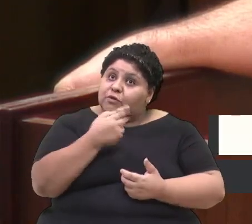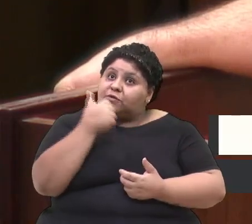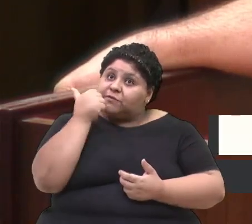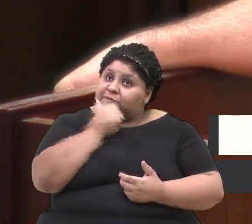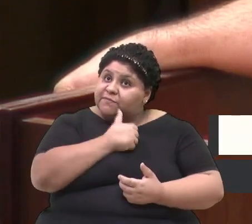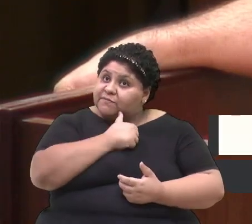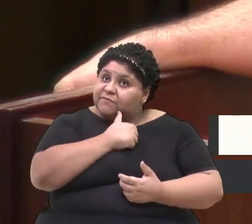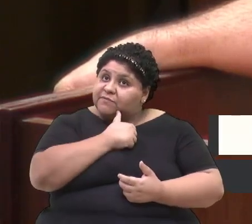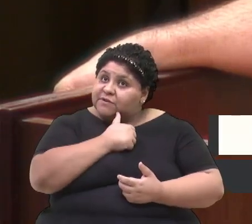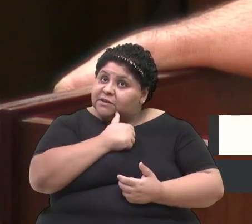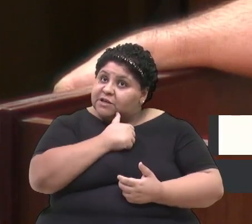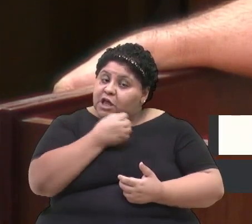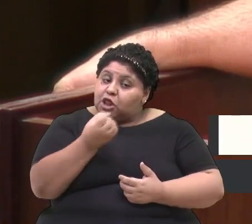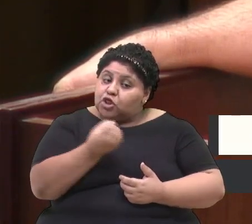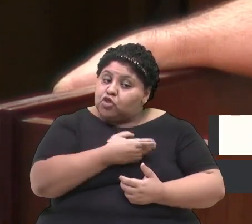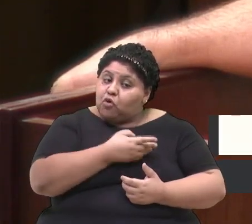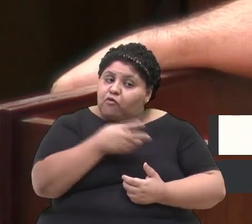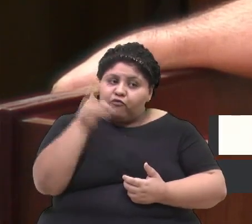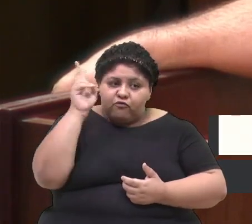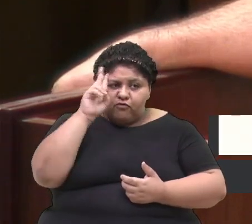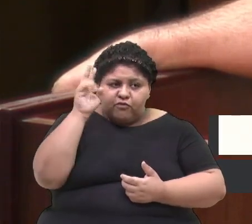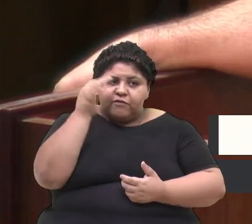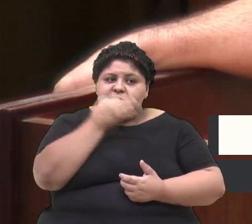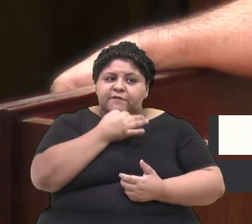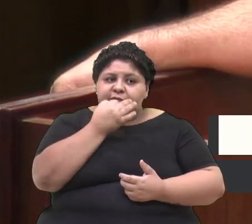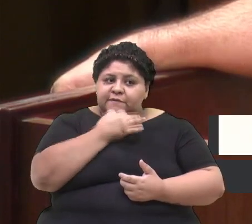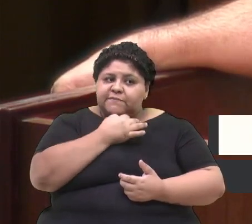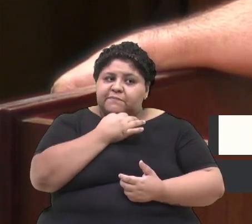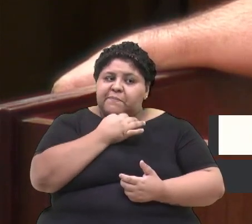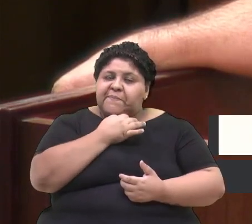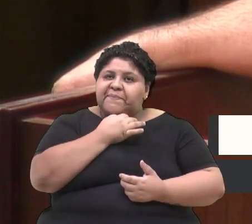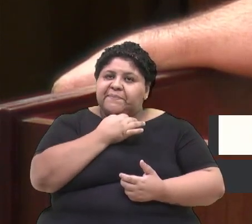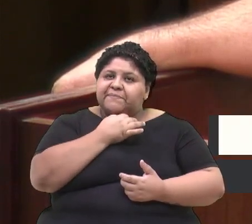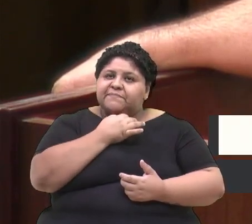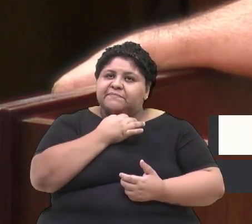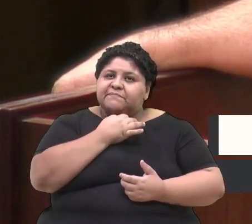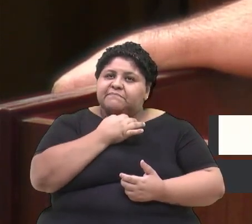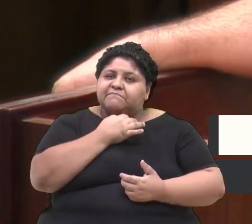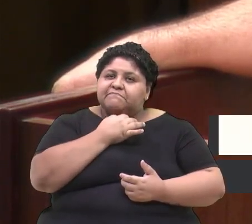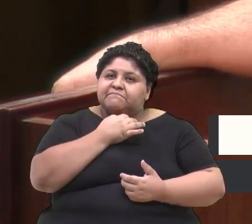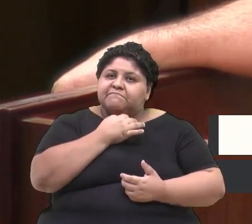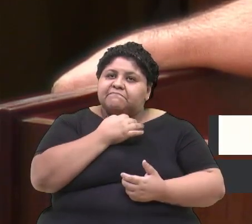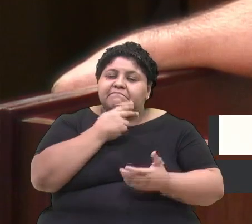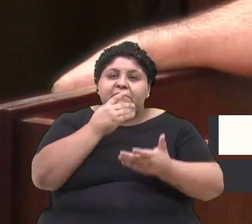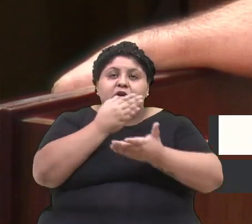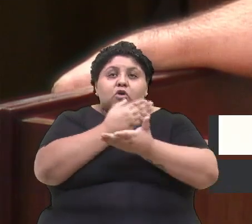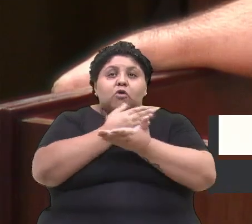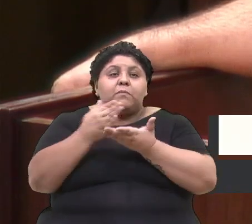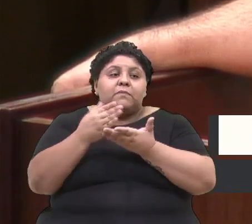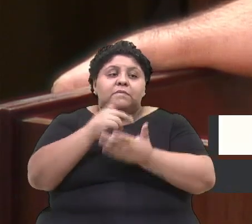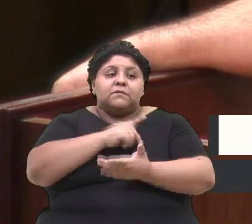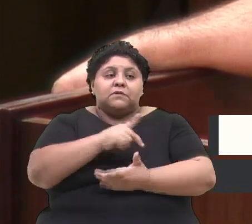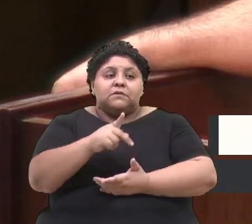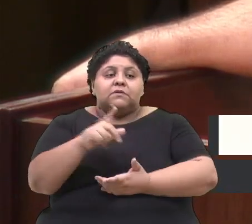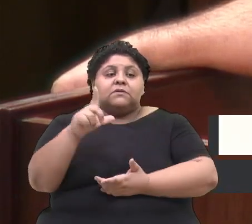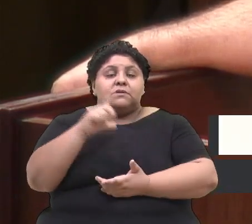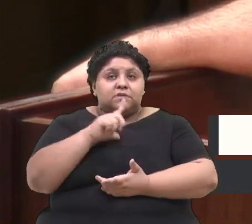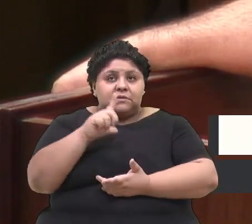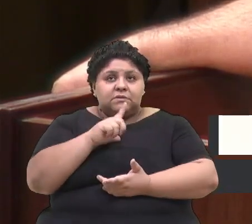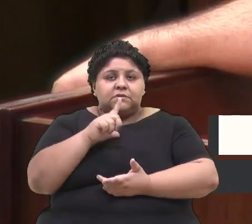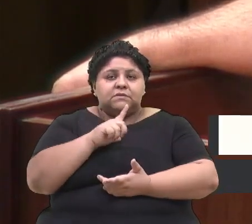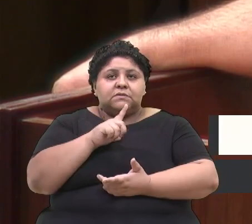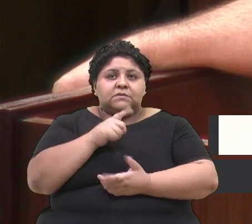algo inédito na história de Caxias do Sul, 2 mulheres assumindo a presidência. A senhora também que é suplente, deputada